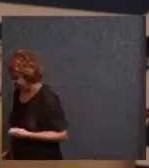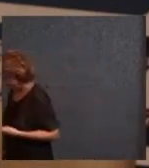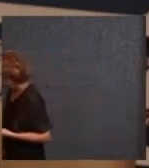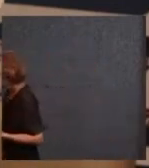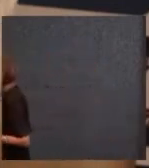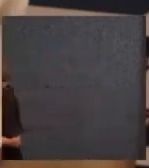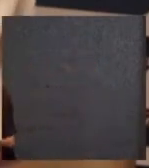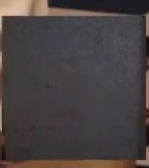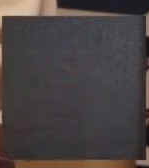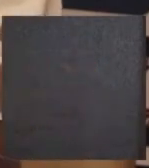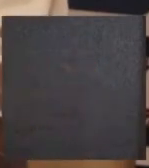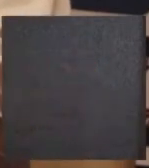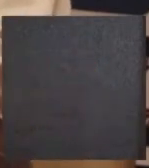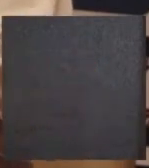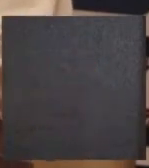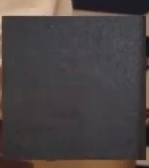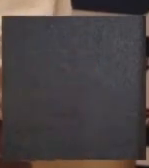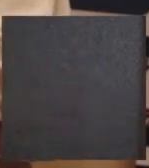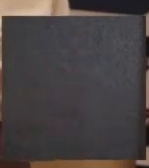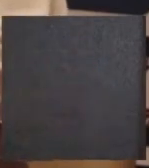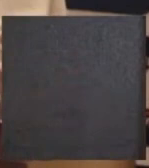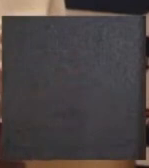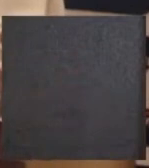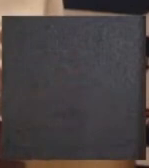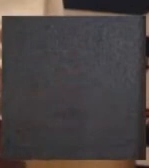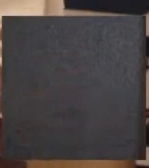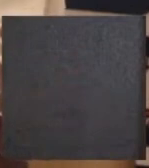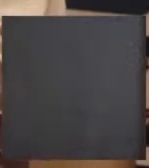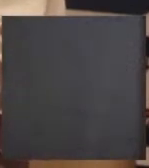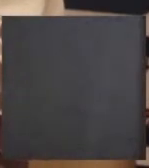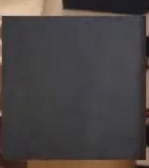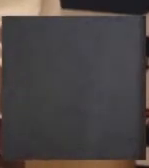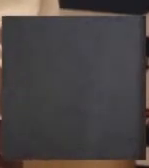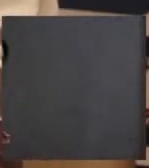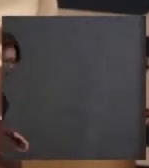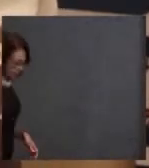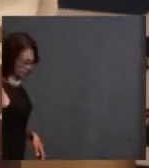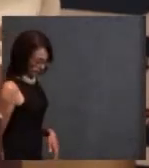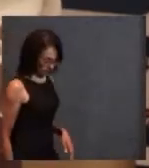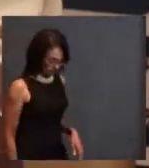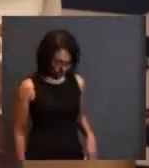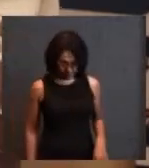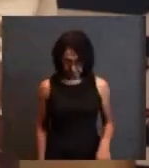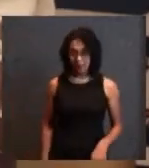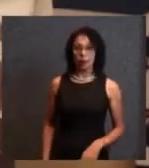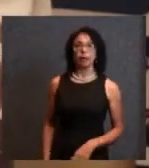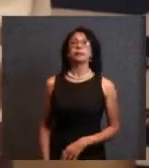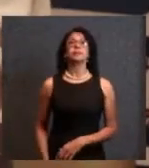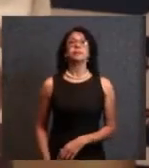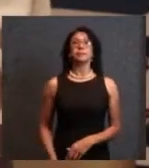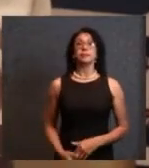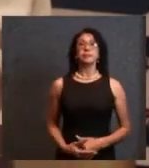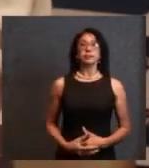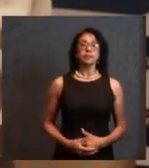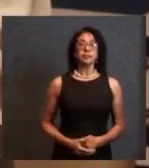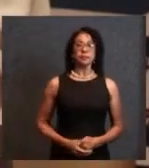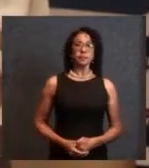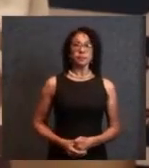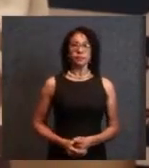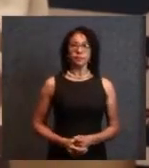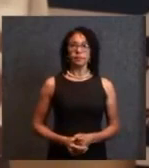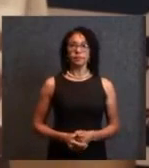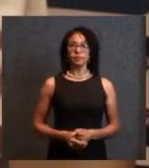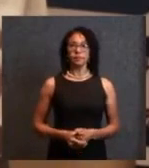tem a TV, eu não preciso ter do data show. O data show nós estamos dando para aquelas escolas, dando não, distribuindo para aquelas escolas que